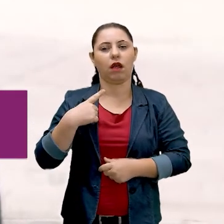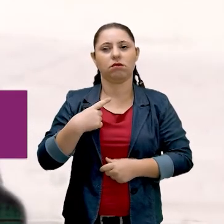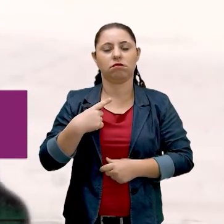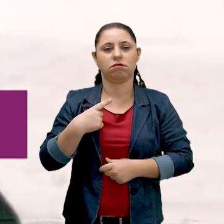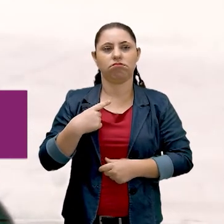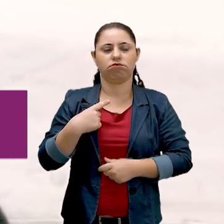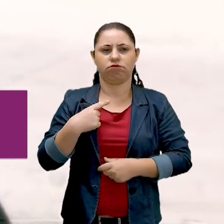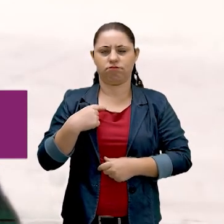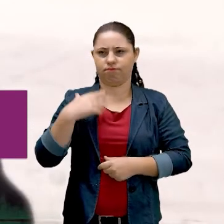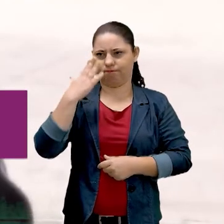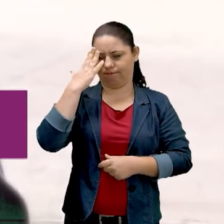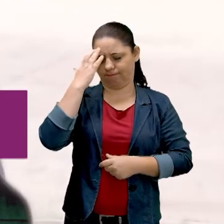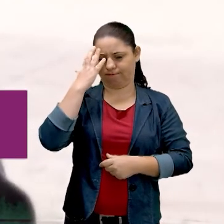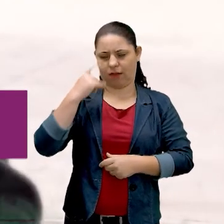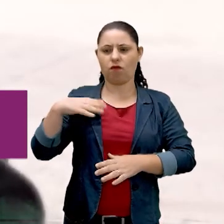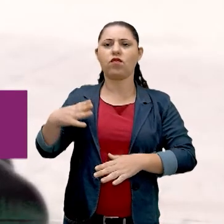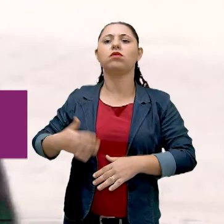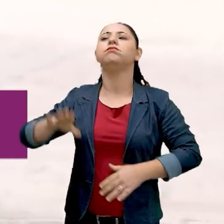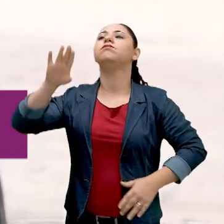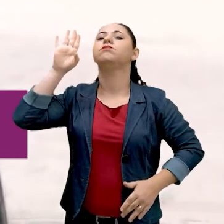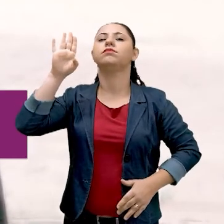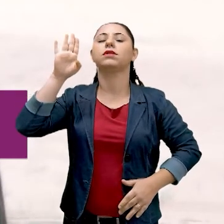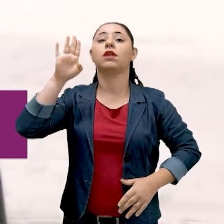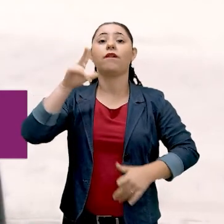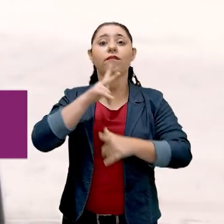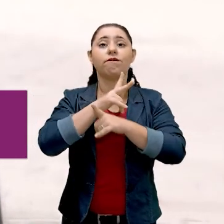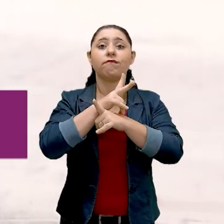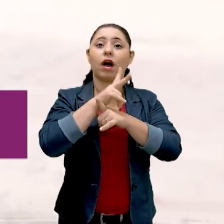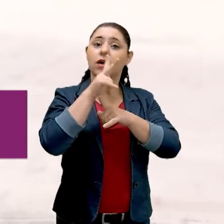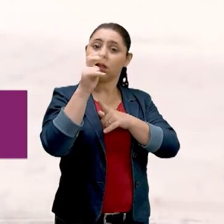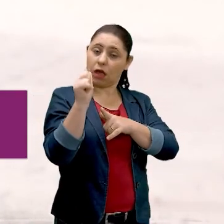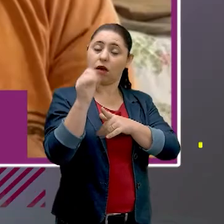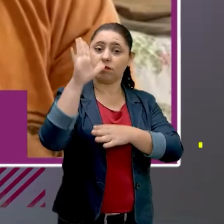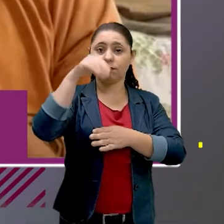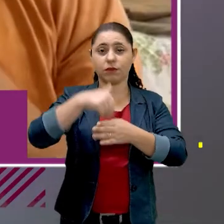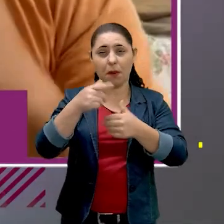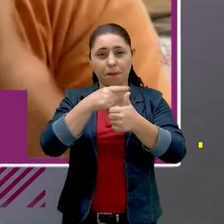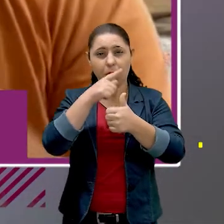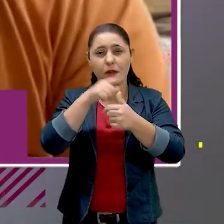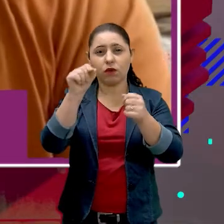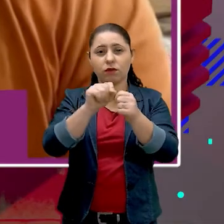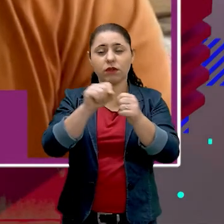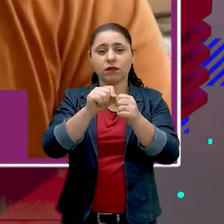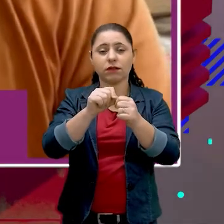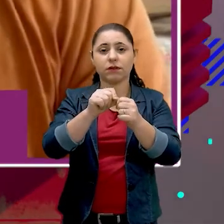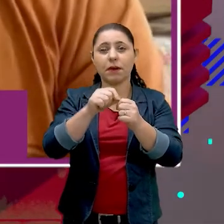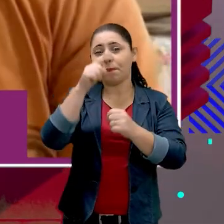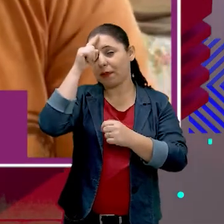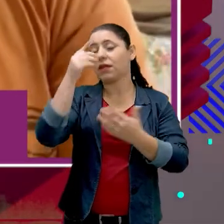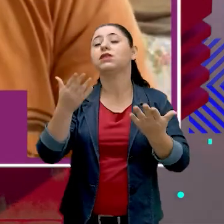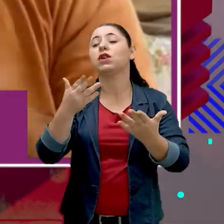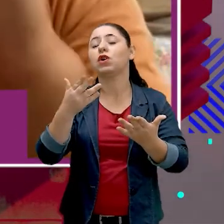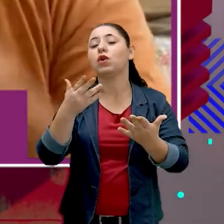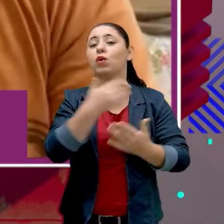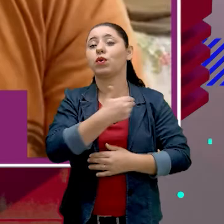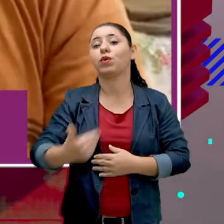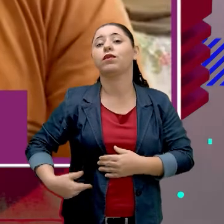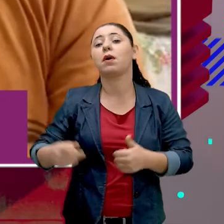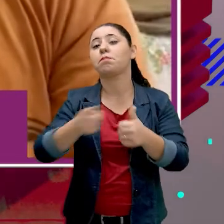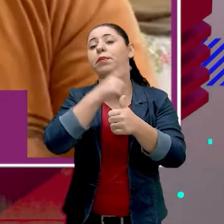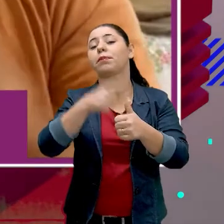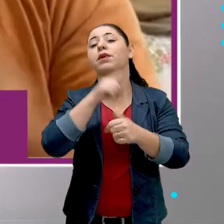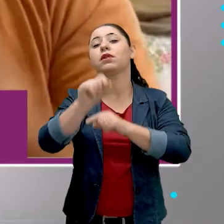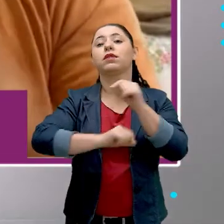personagem, incorporou o personagem e foi para as eleições. E venceu as eleições. Primeira coisa que ele fez, adivinha, Lívia, no seu